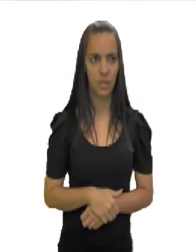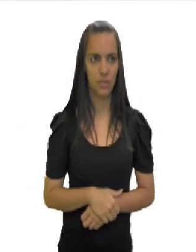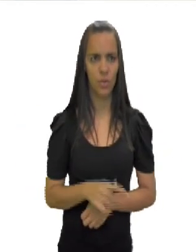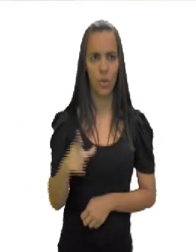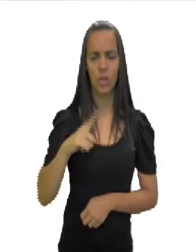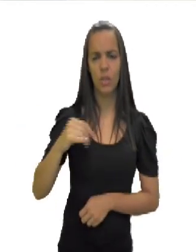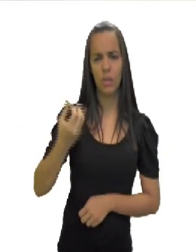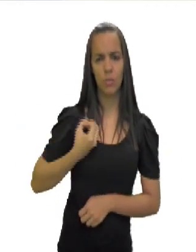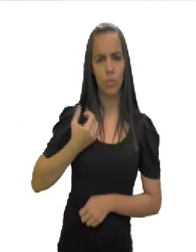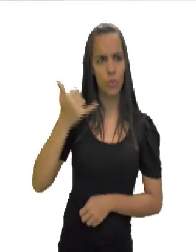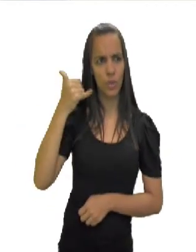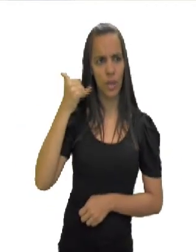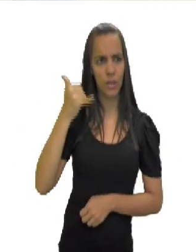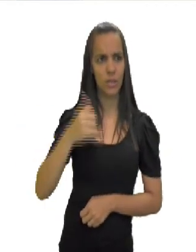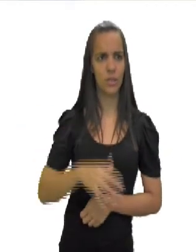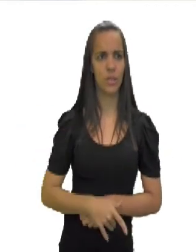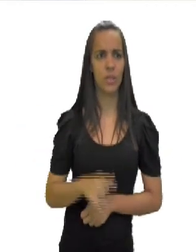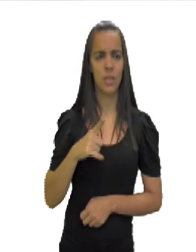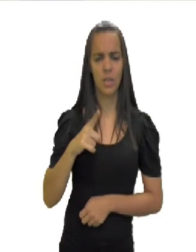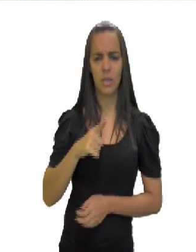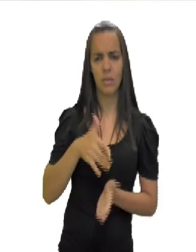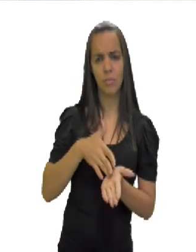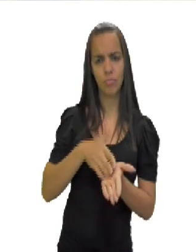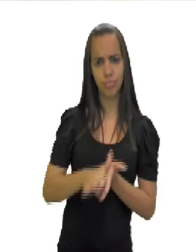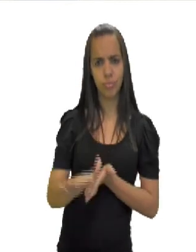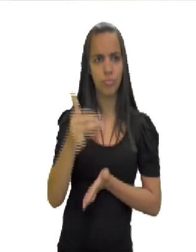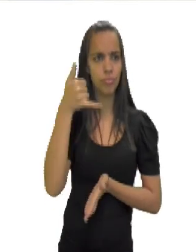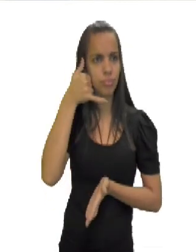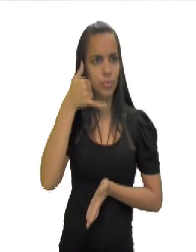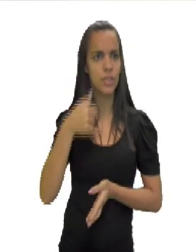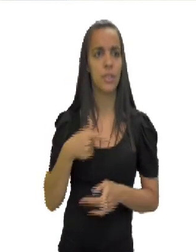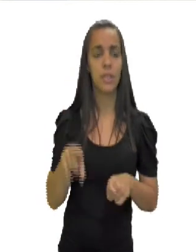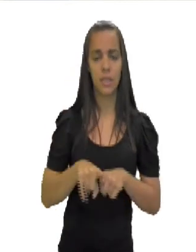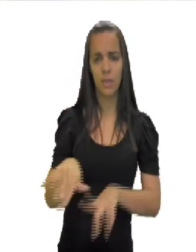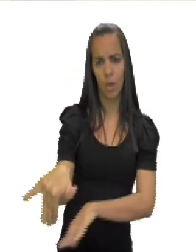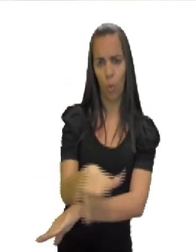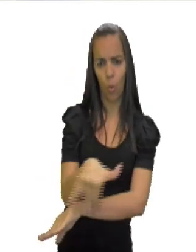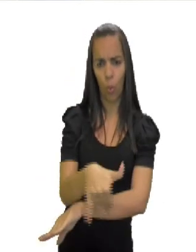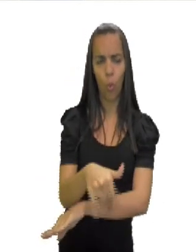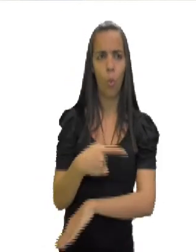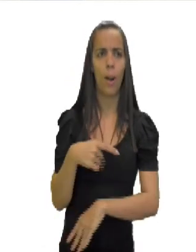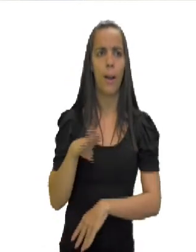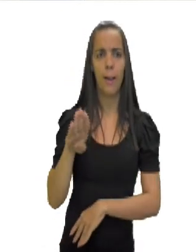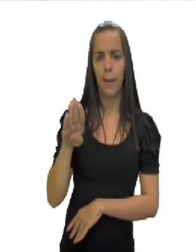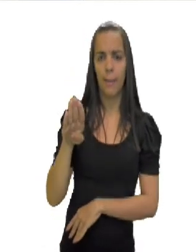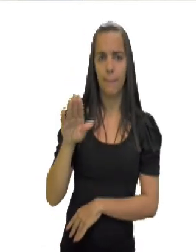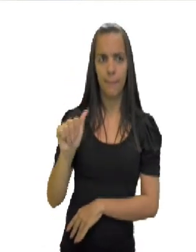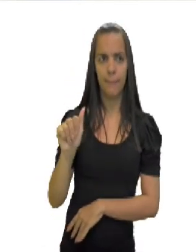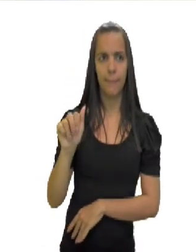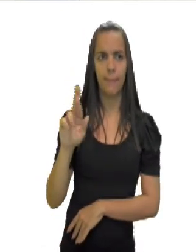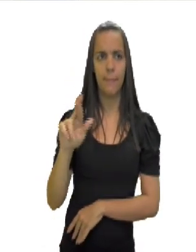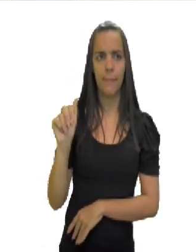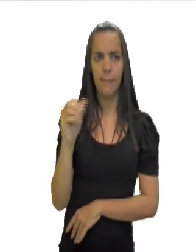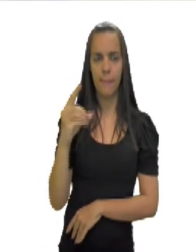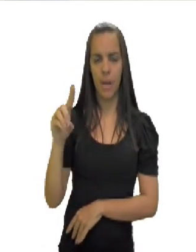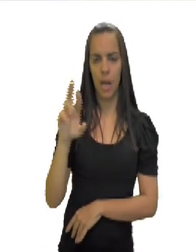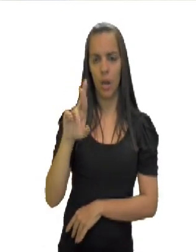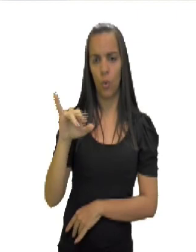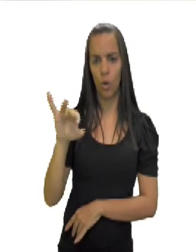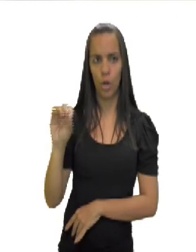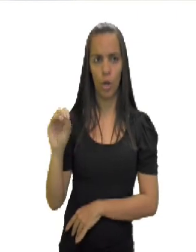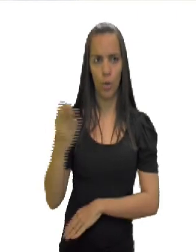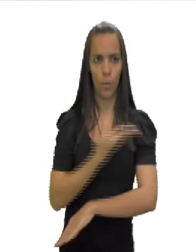o telefone, o fax e o endereço que fica na Rua Barão do Rio Branco,